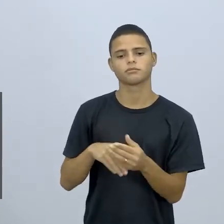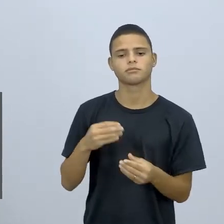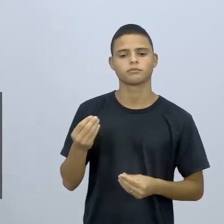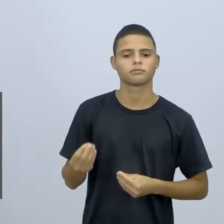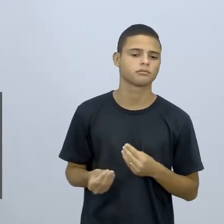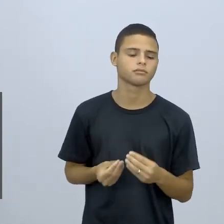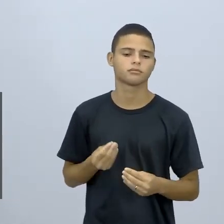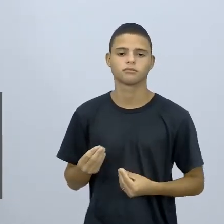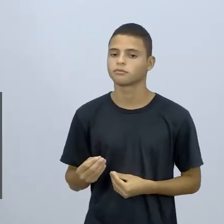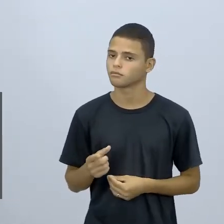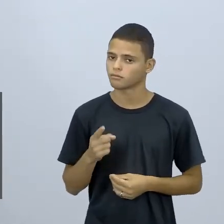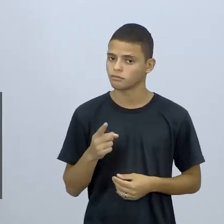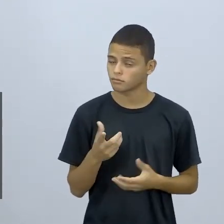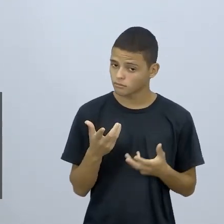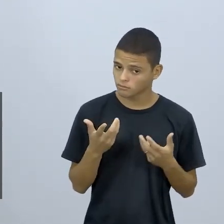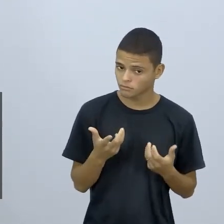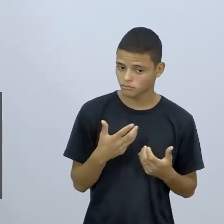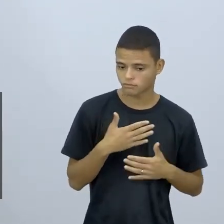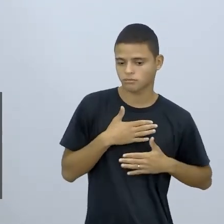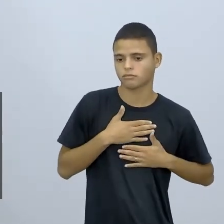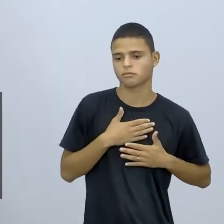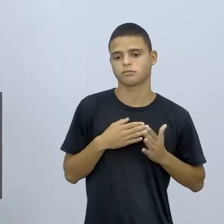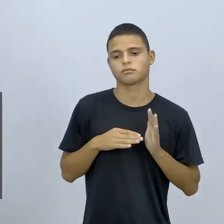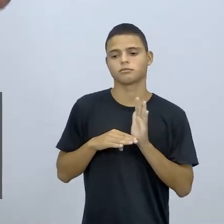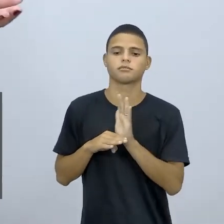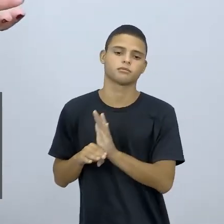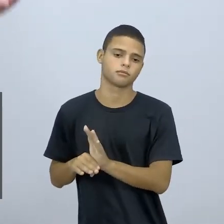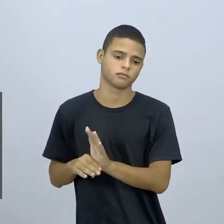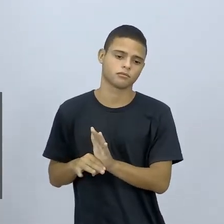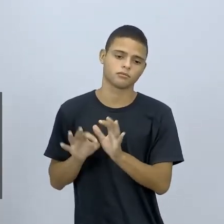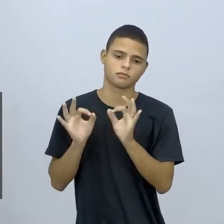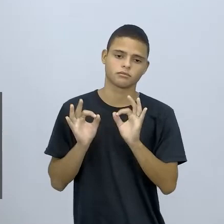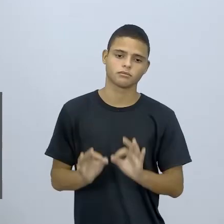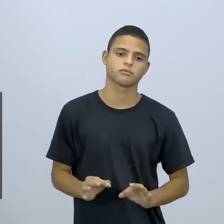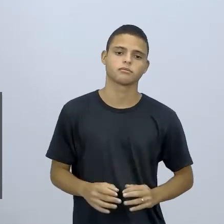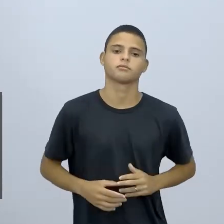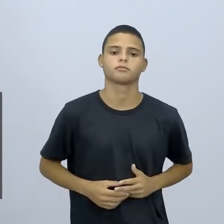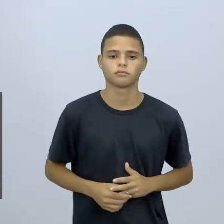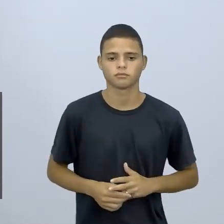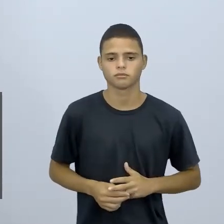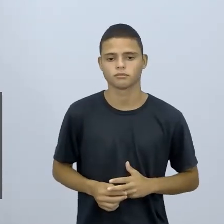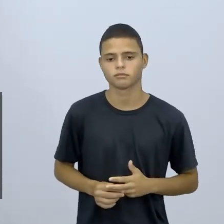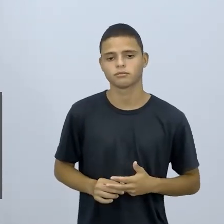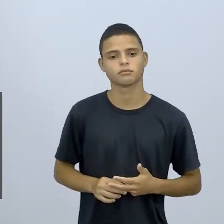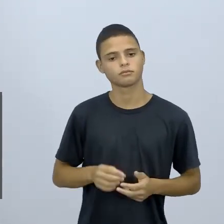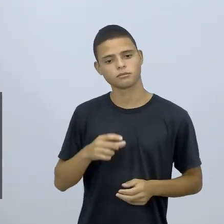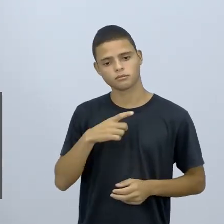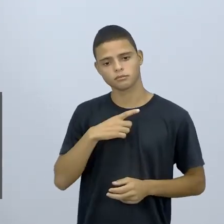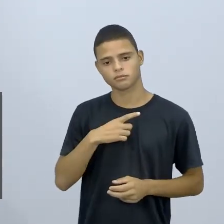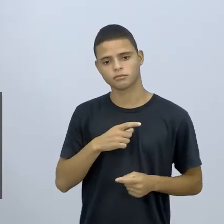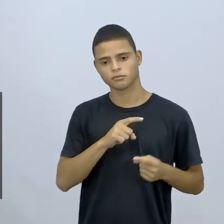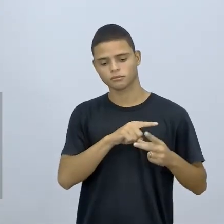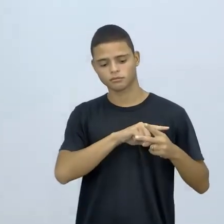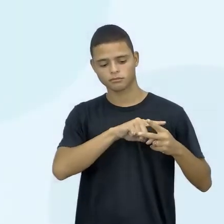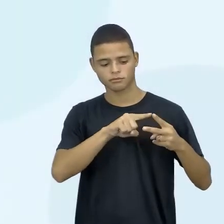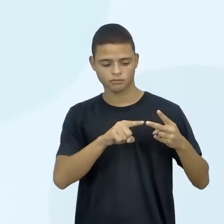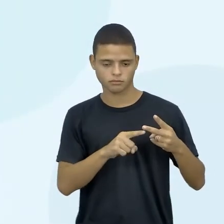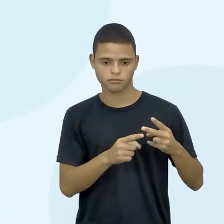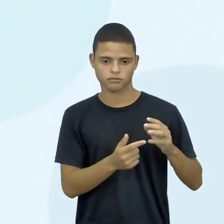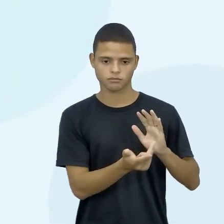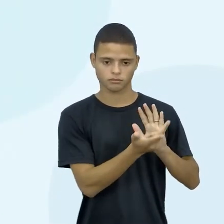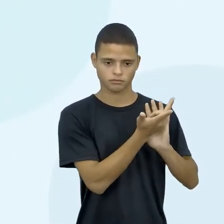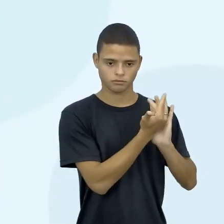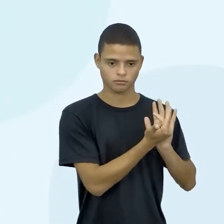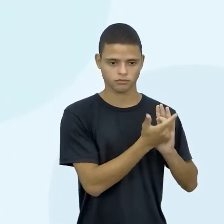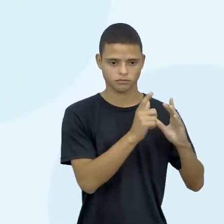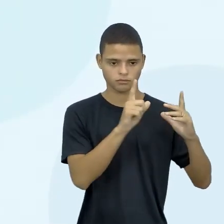forma que você quer a minha ajuda, não é? Exatamente. E aí, Tânia, olha só, eu fiz 2 fotos aqui, né, então agora eu vou para a